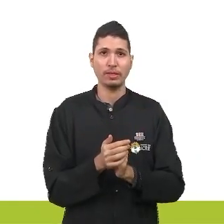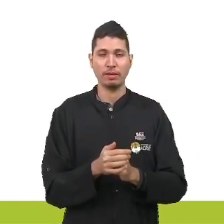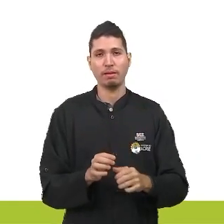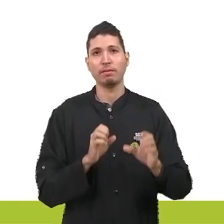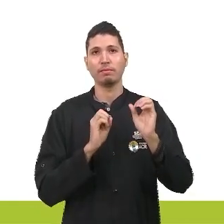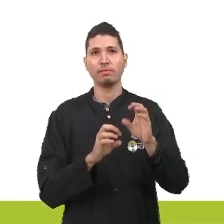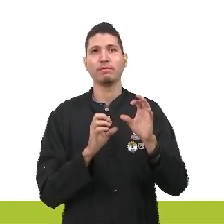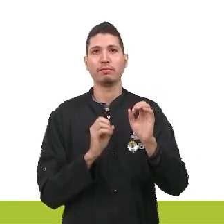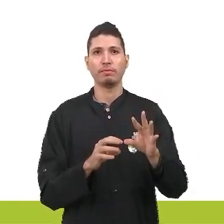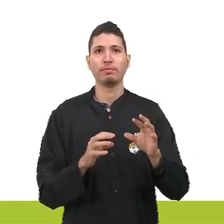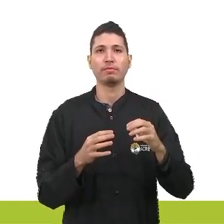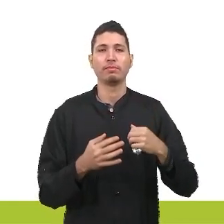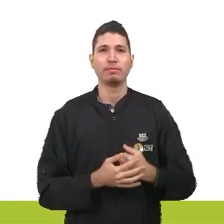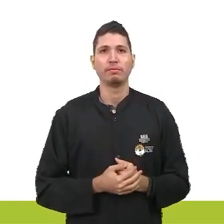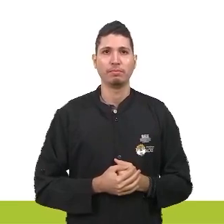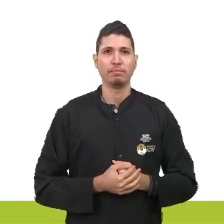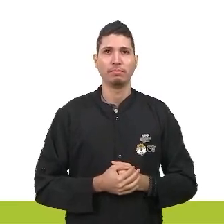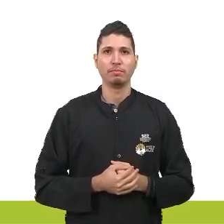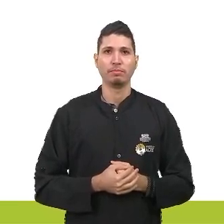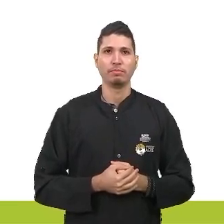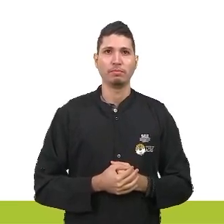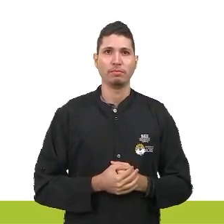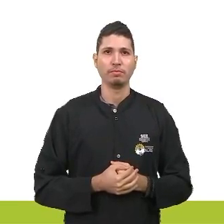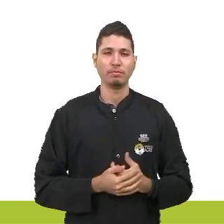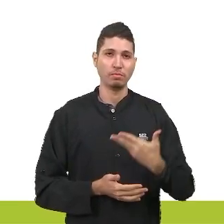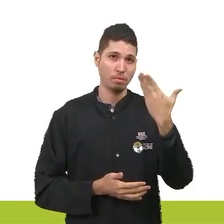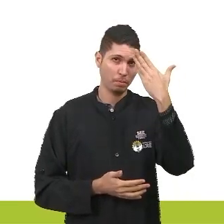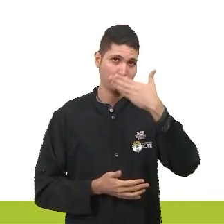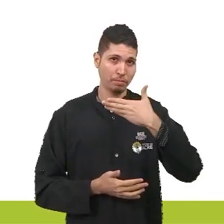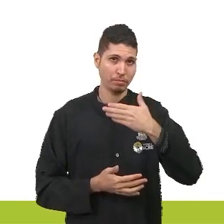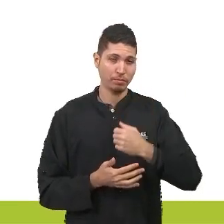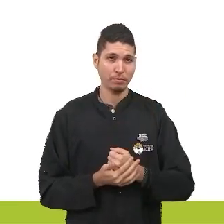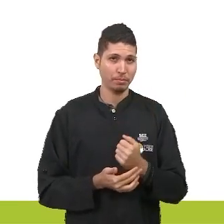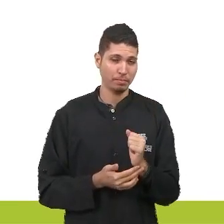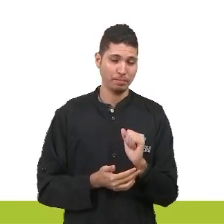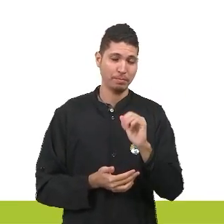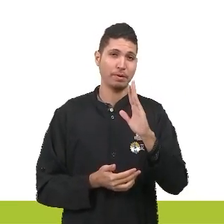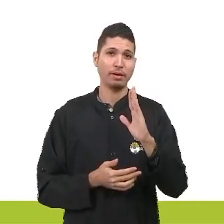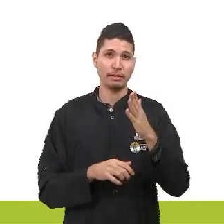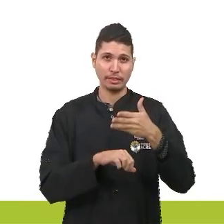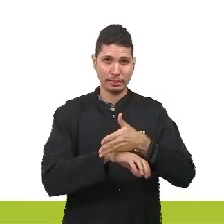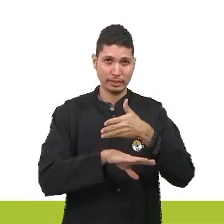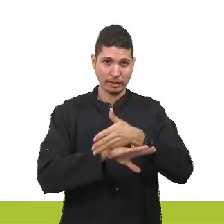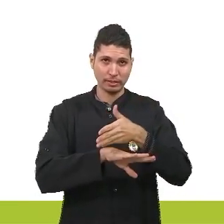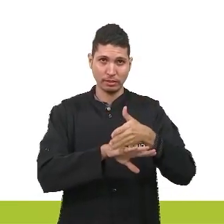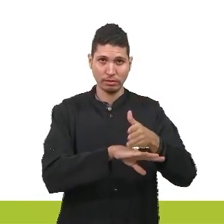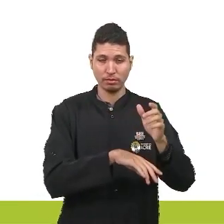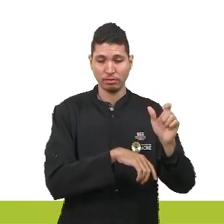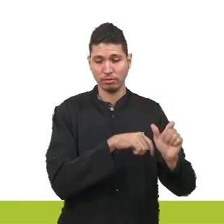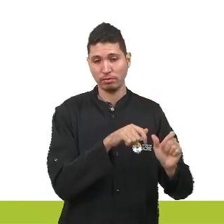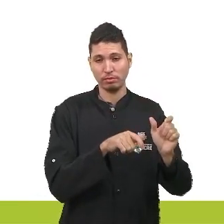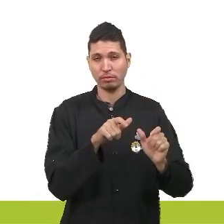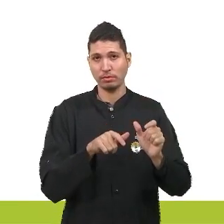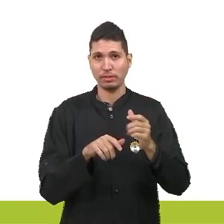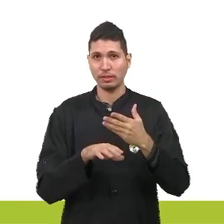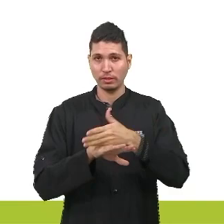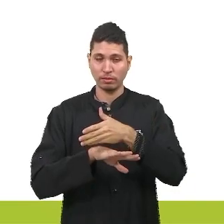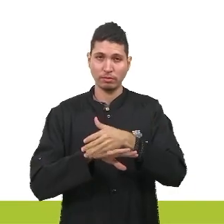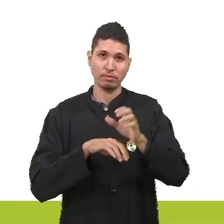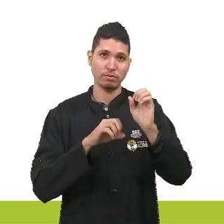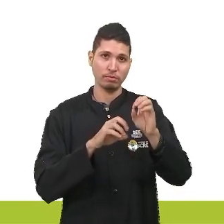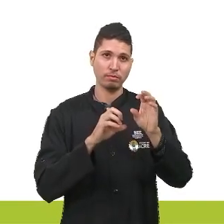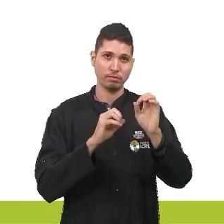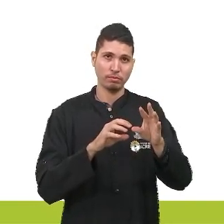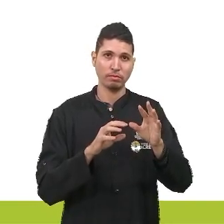educação, já que foi comprovado que quanto maior é o acesso das pessoas à educação,